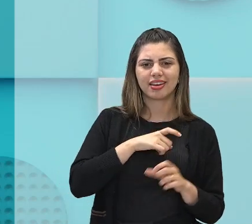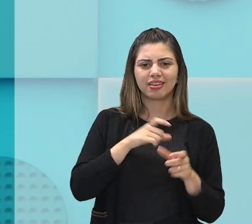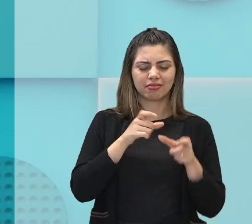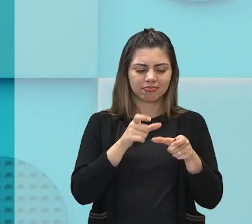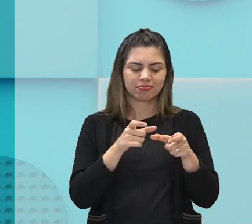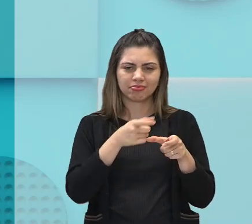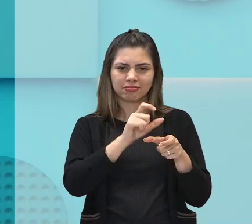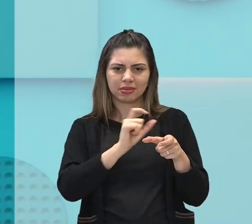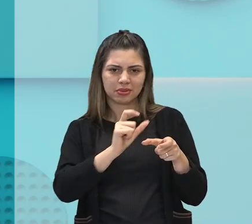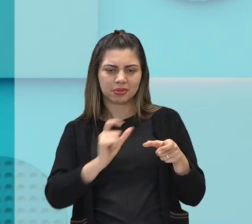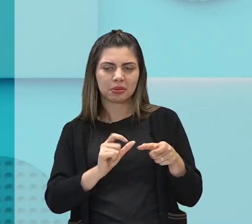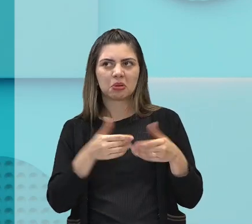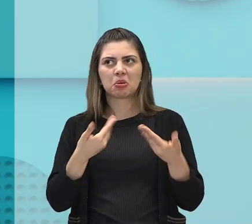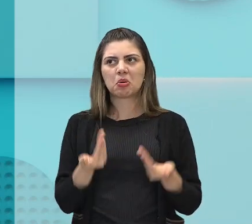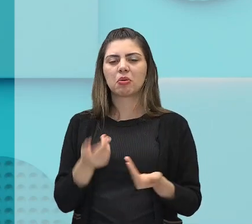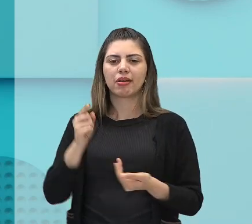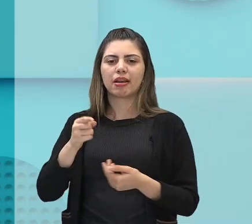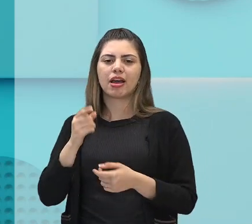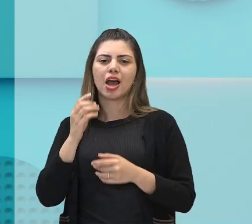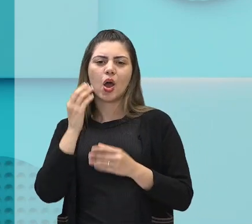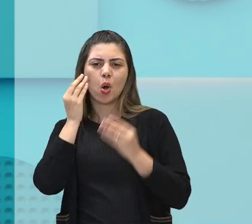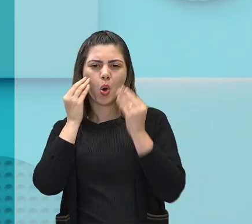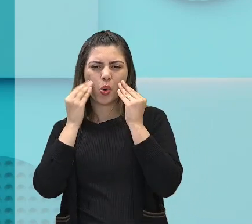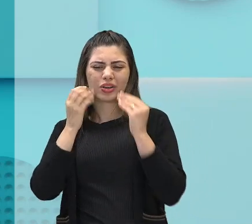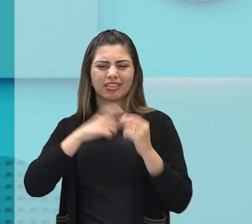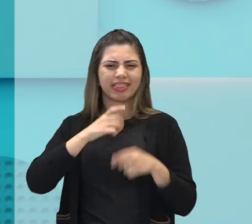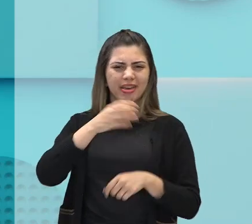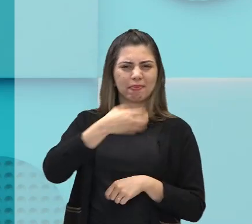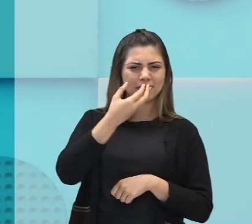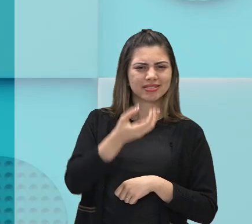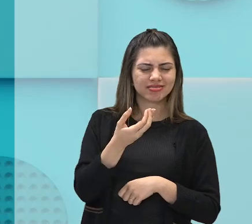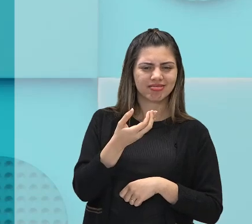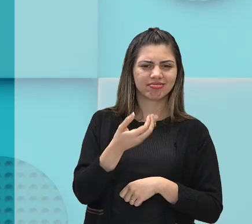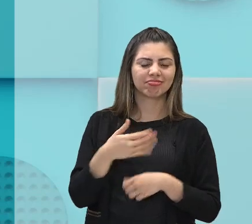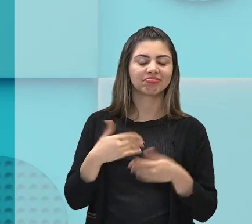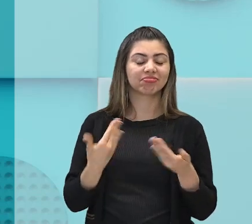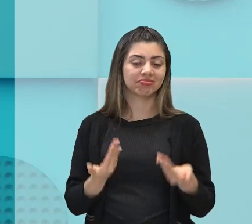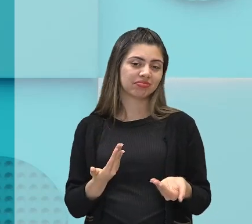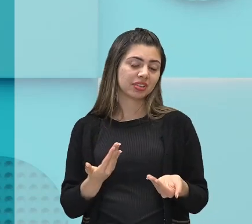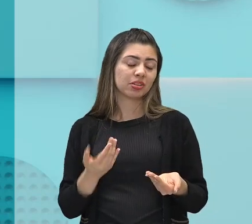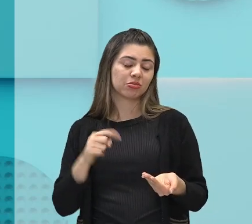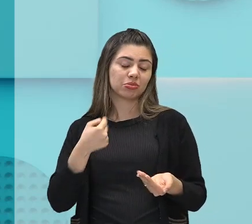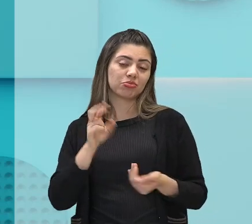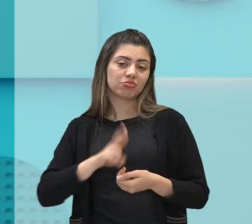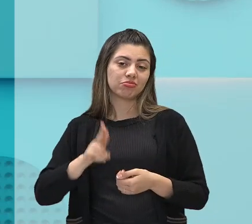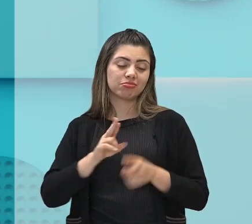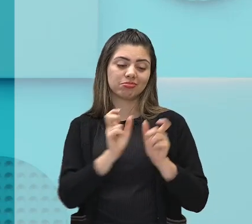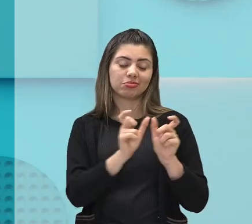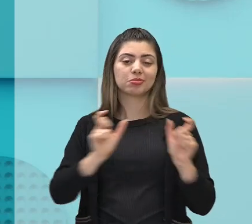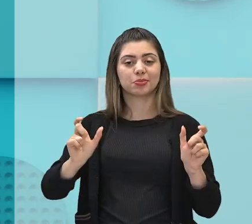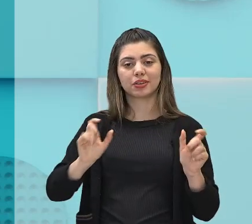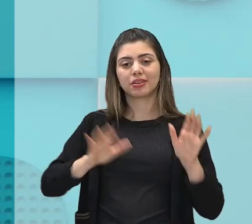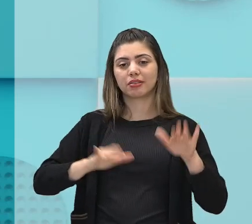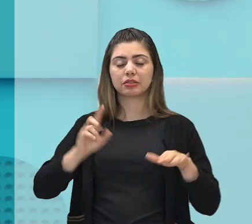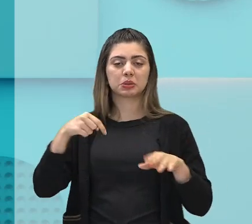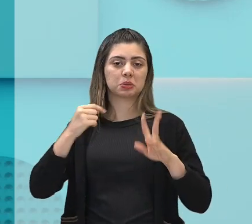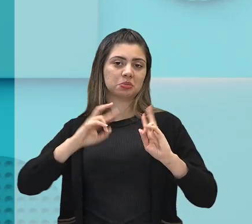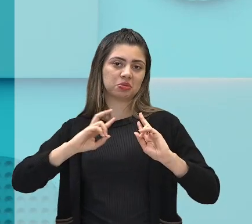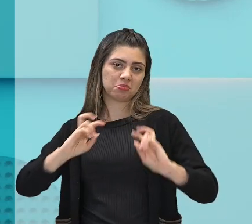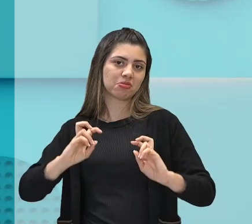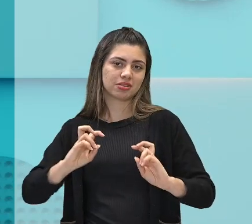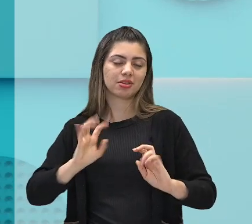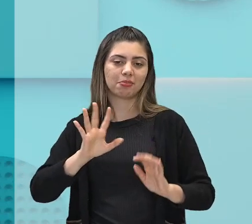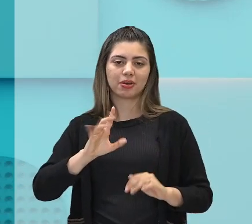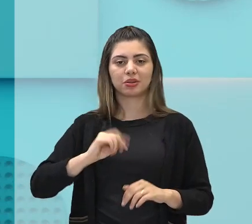dente. A maçã do rosto, como se o que a gente tem aqui fosse uma fruta. A gente utiliza esses termos o tempo todo e a gente acaba não se